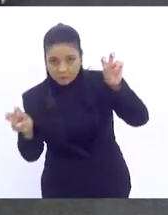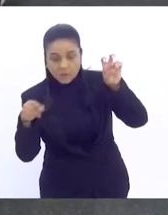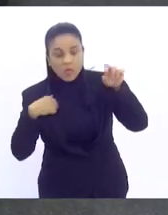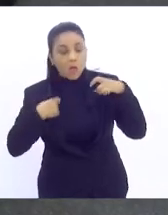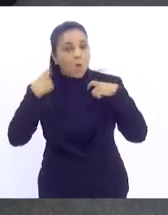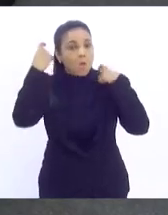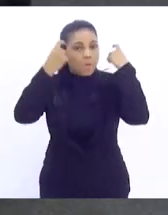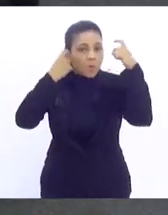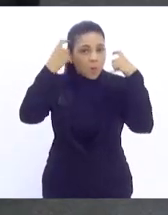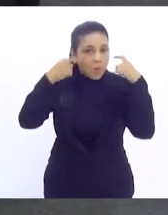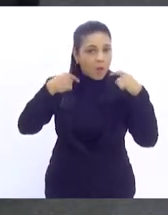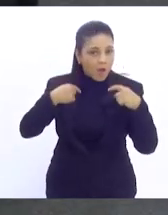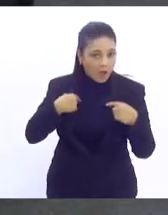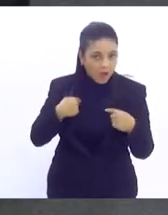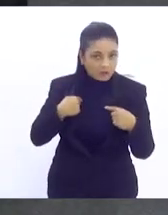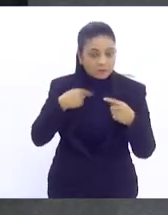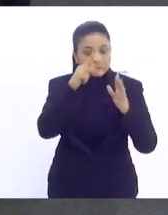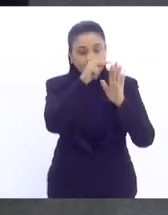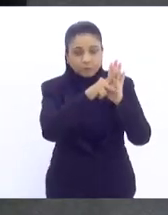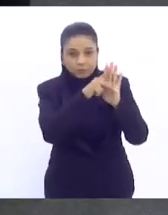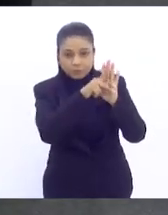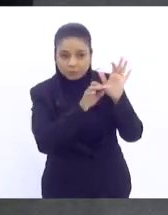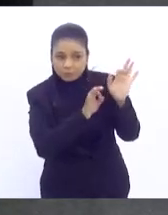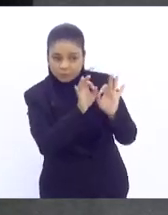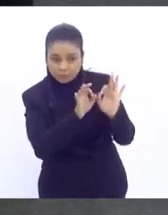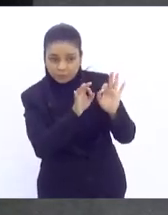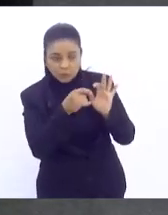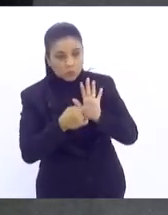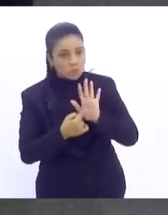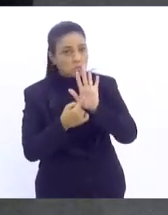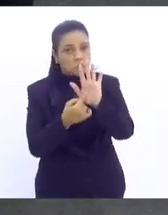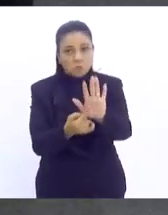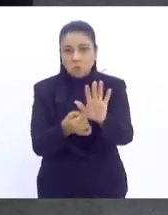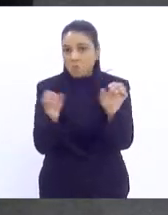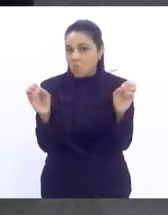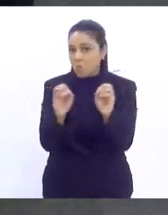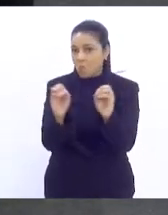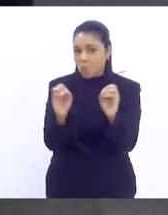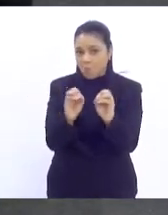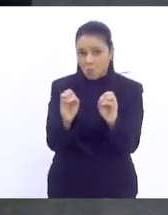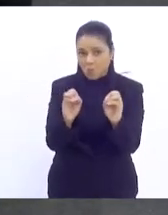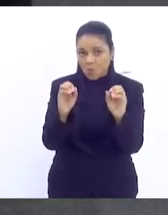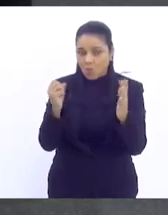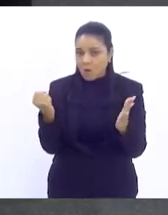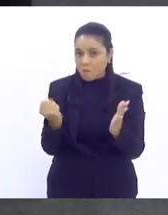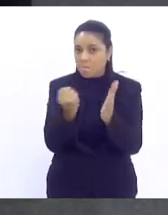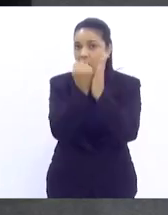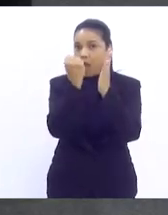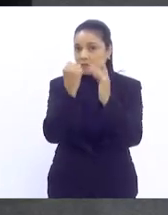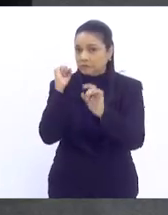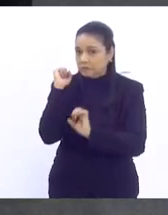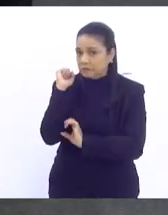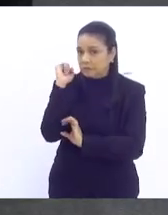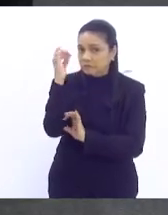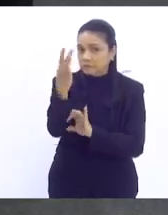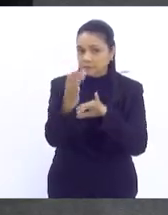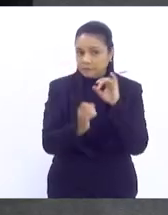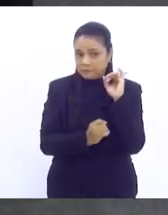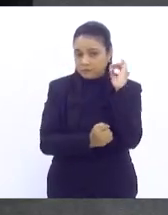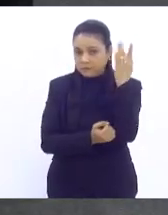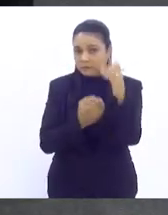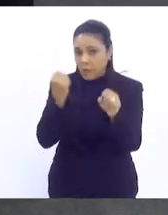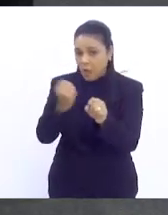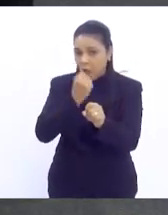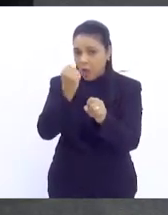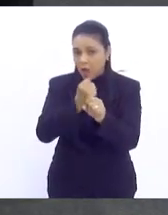preocupado é um projeto que não apresentou até agora os impactos ambientais dessa construção que